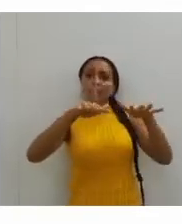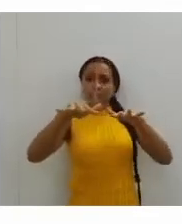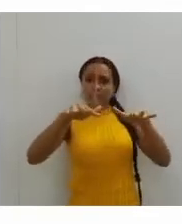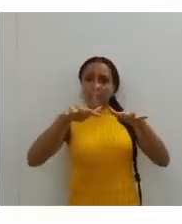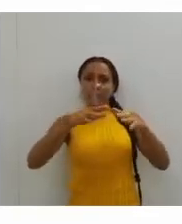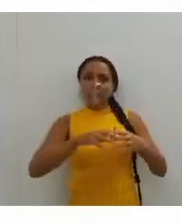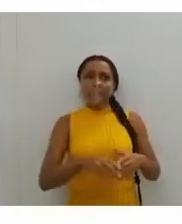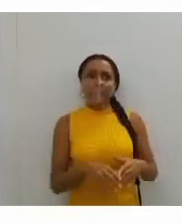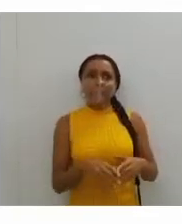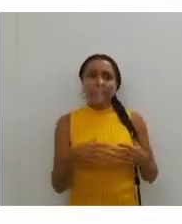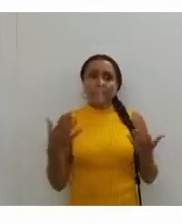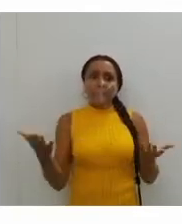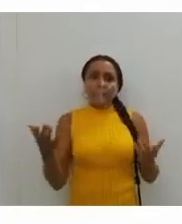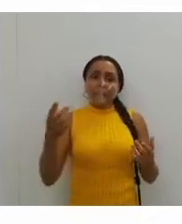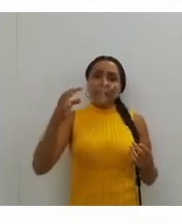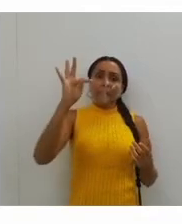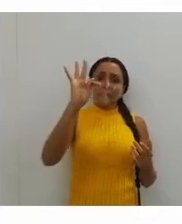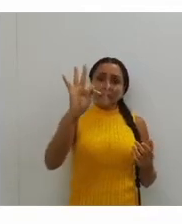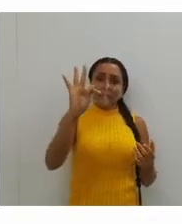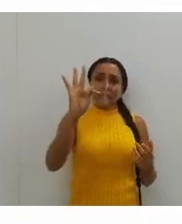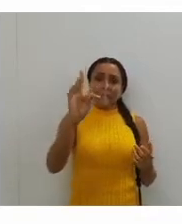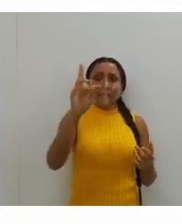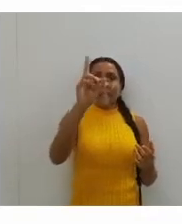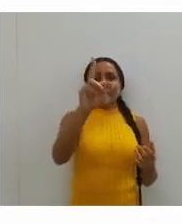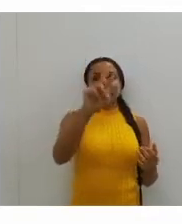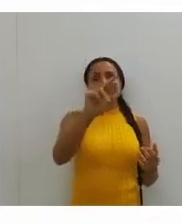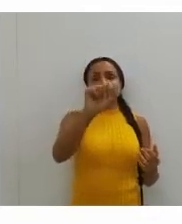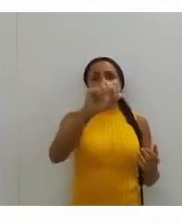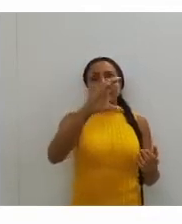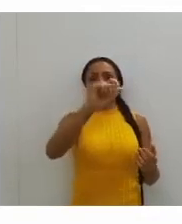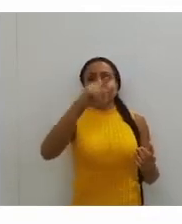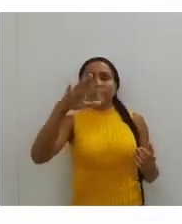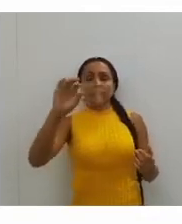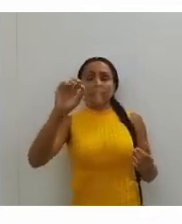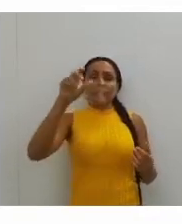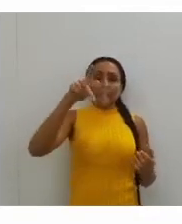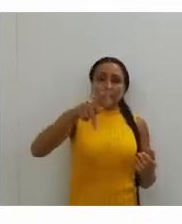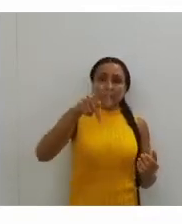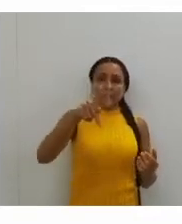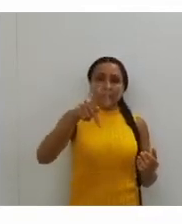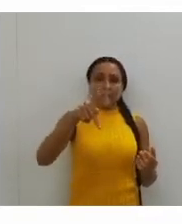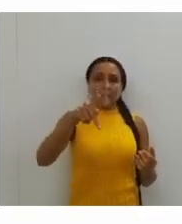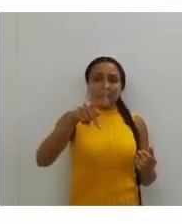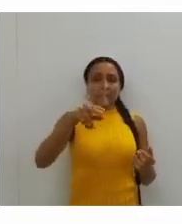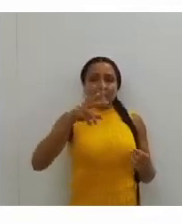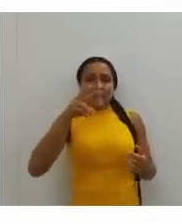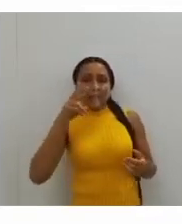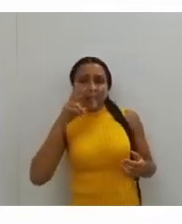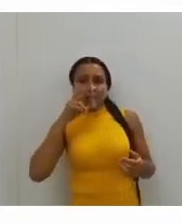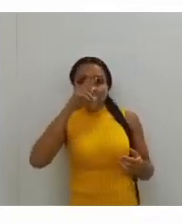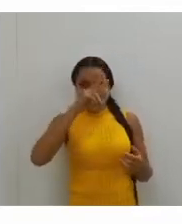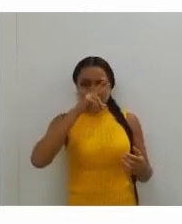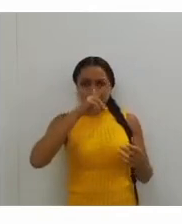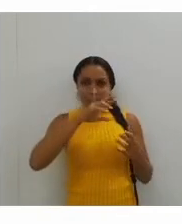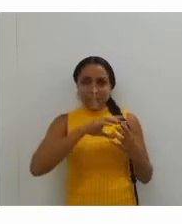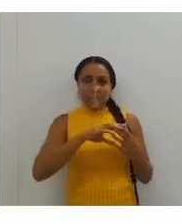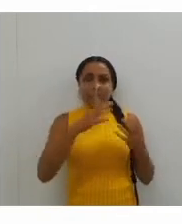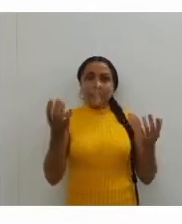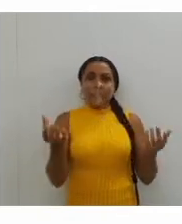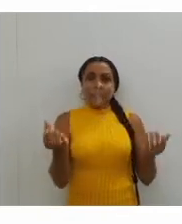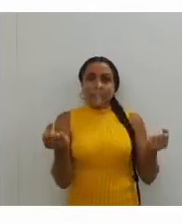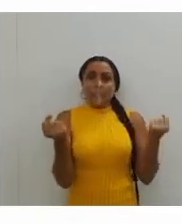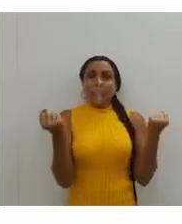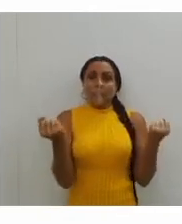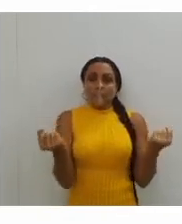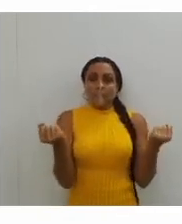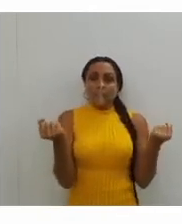a força de tração. P é a força gravitacional, que é a força peso.